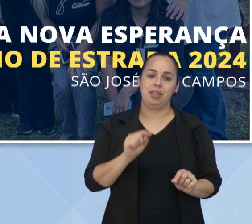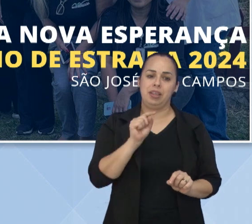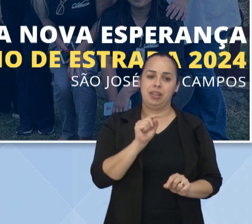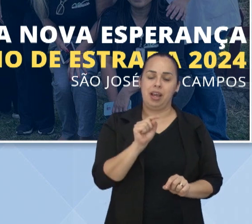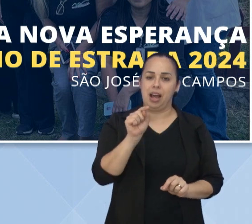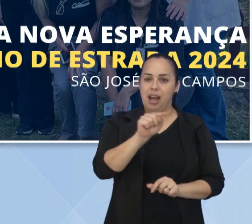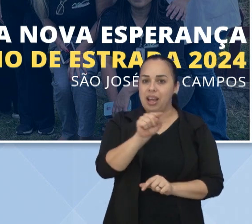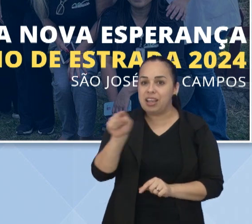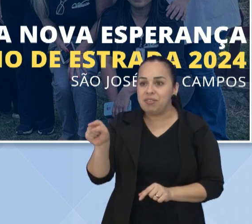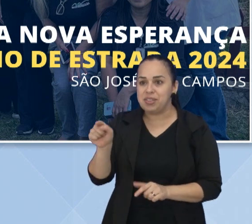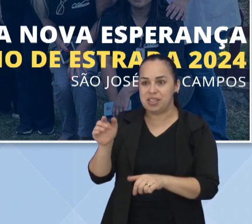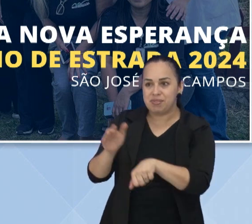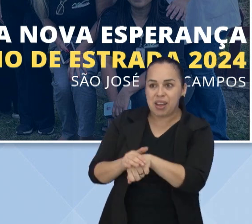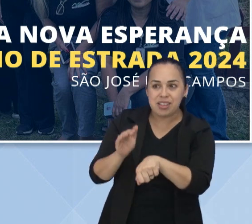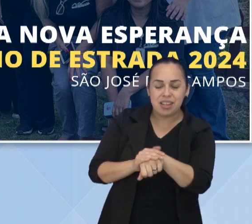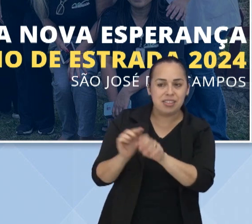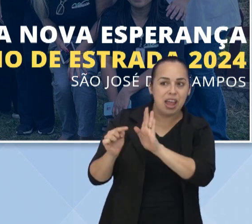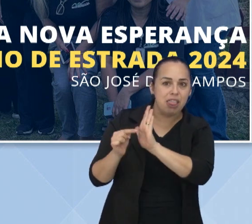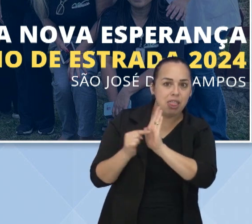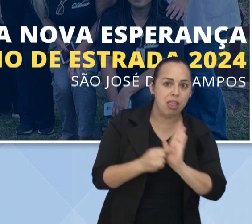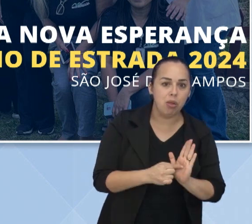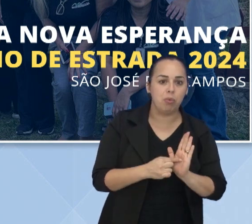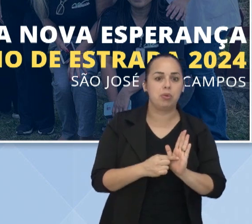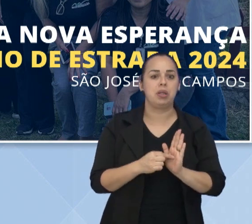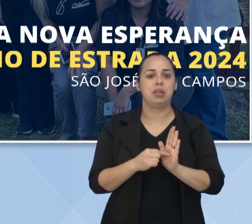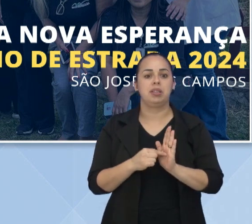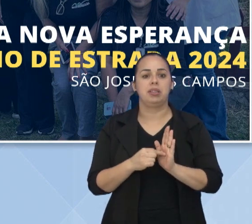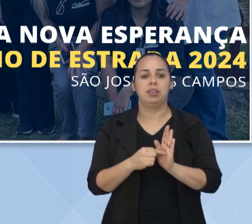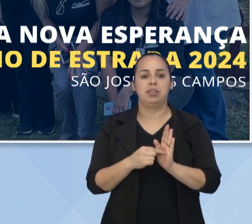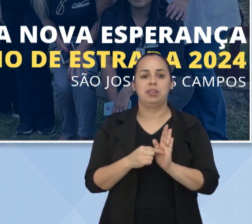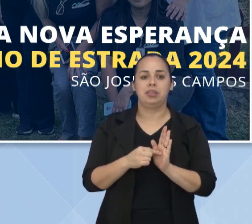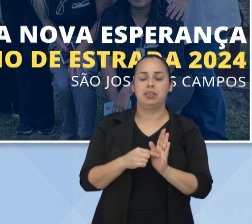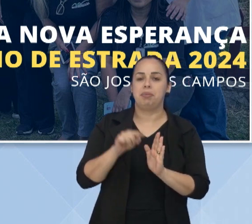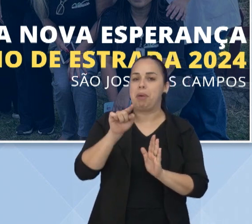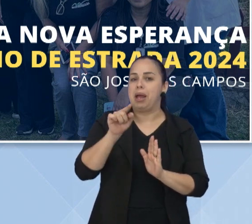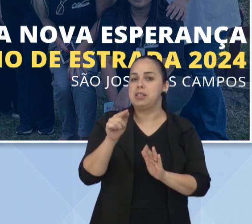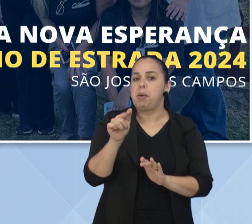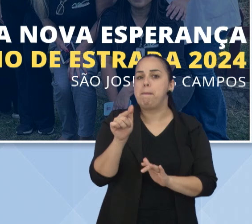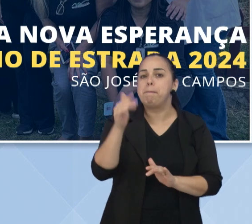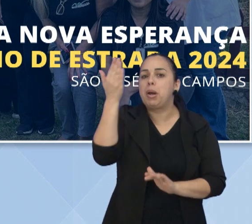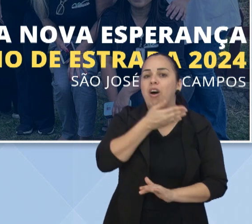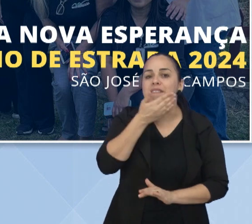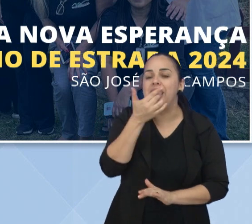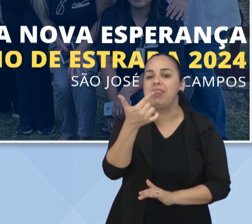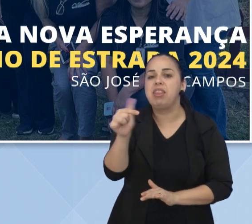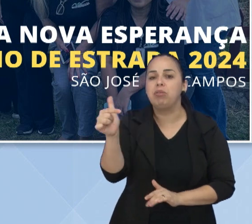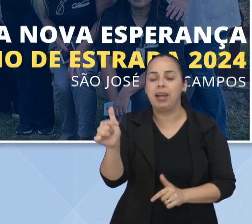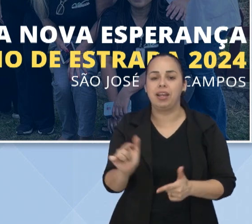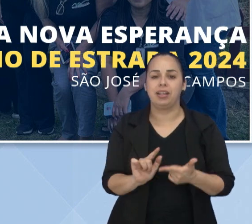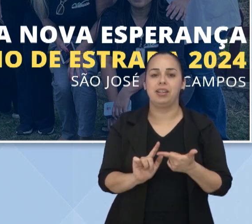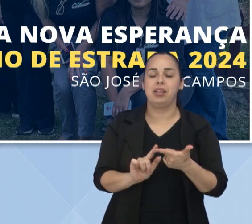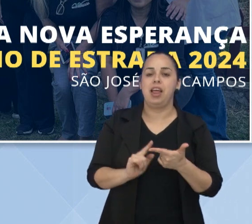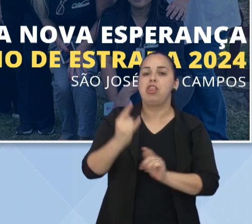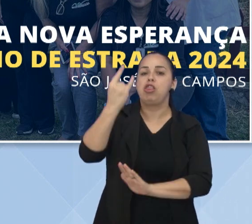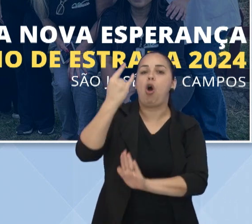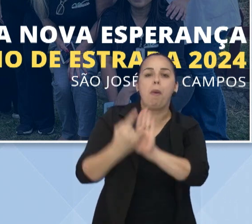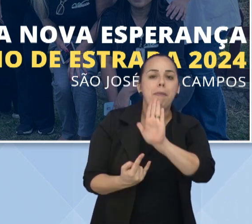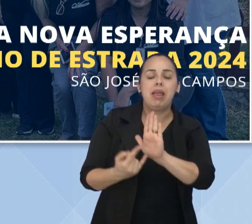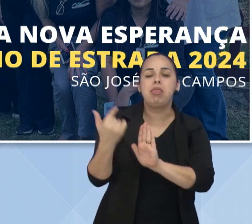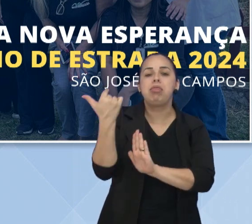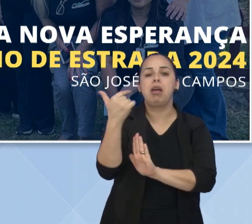muitas denúncias, às vezes sem provas, denúncias sem